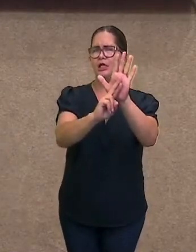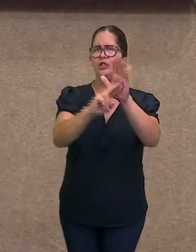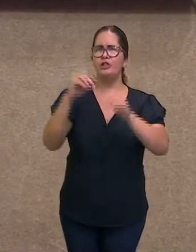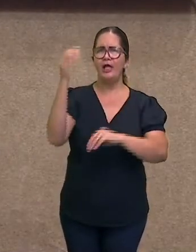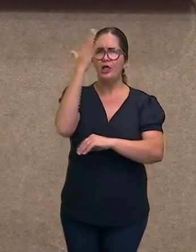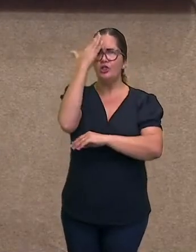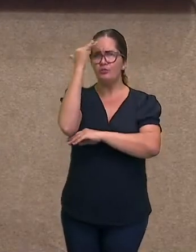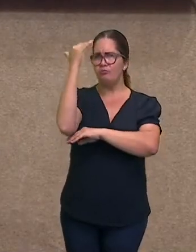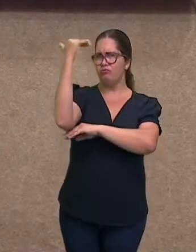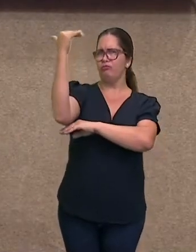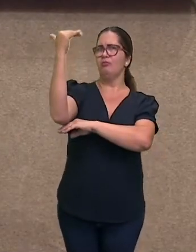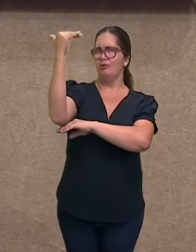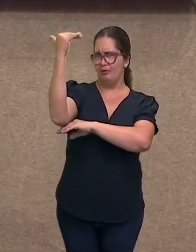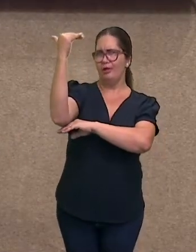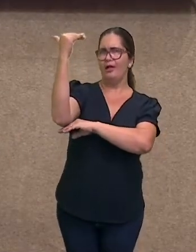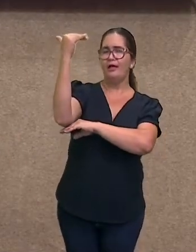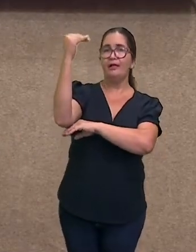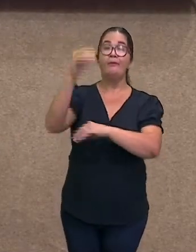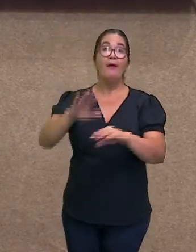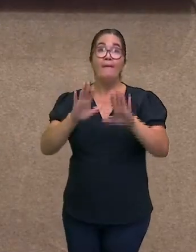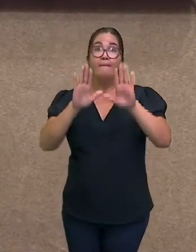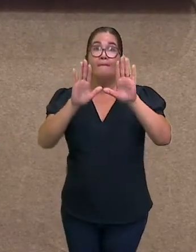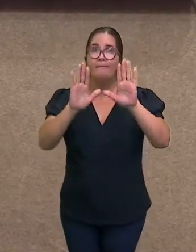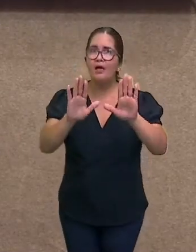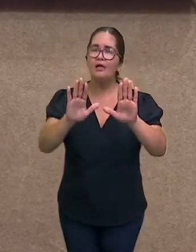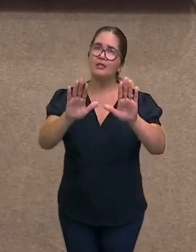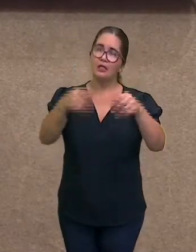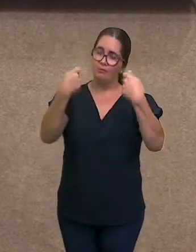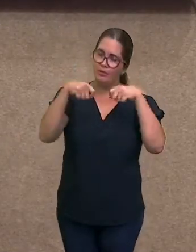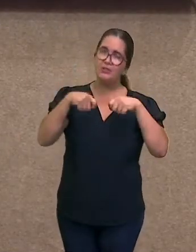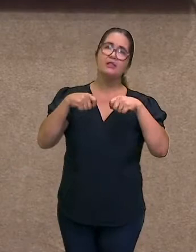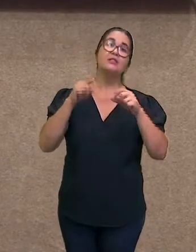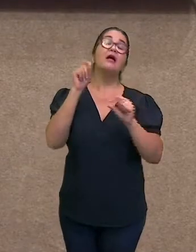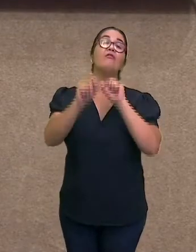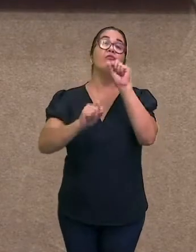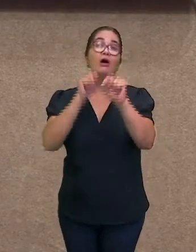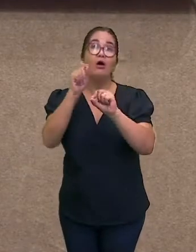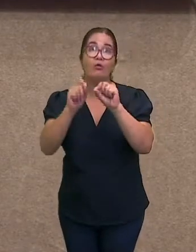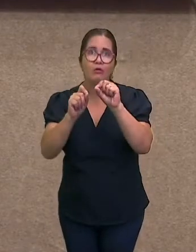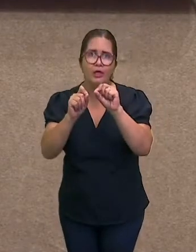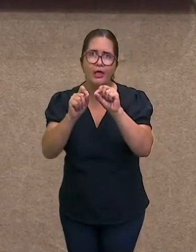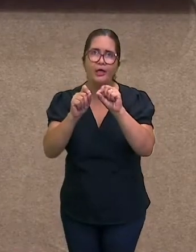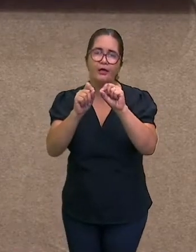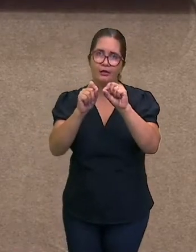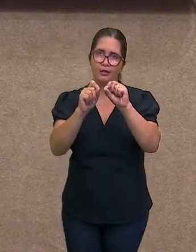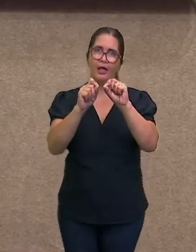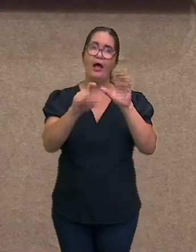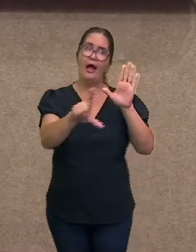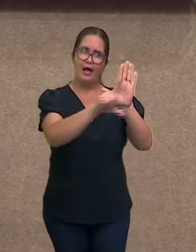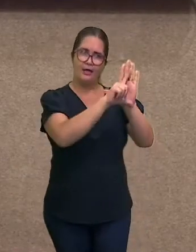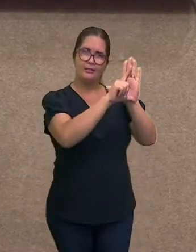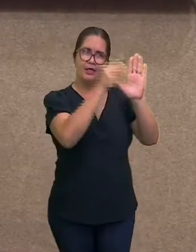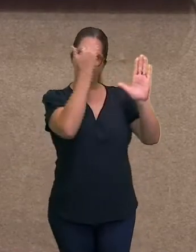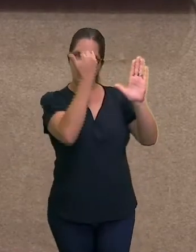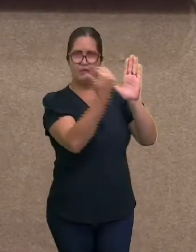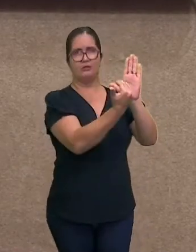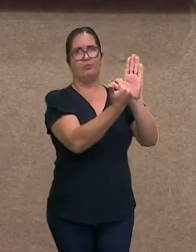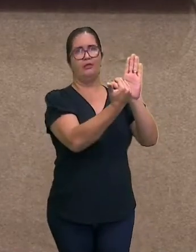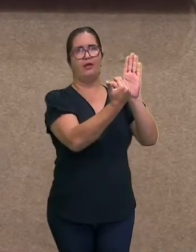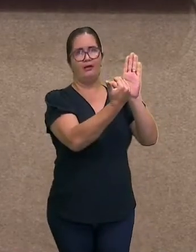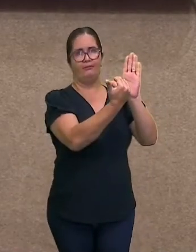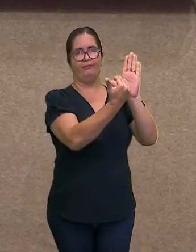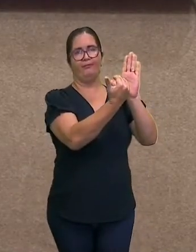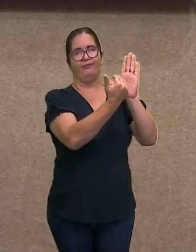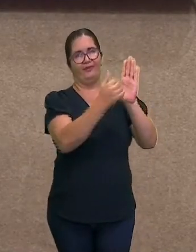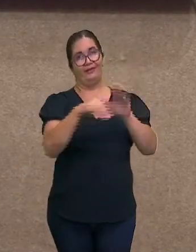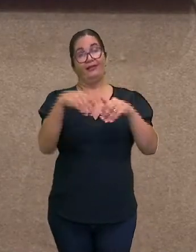Assembleia Constituinte, era para ele necessário não contestar as leis. Então, o monarca